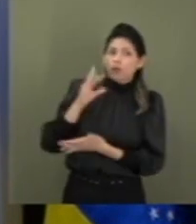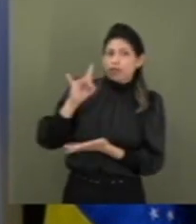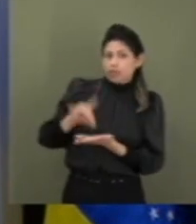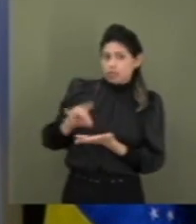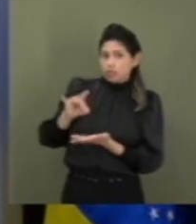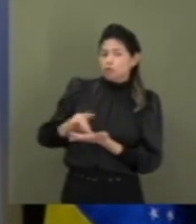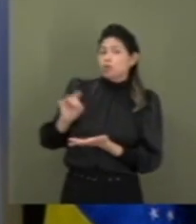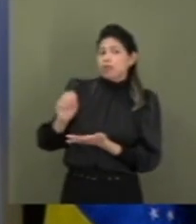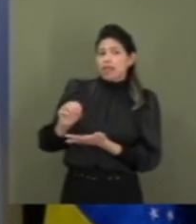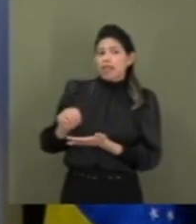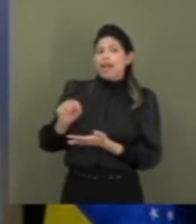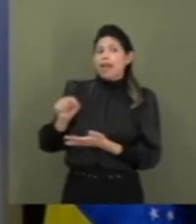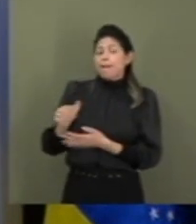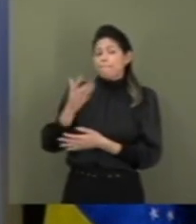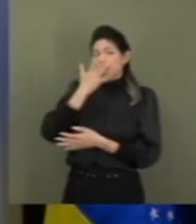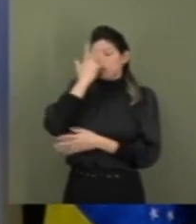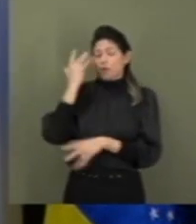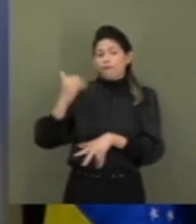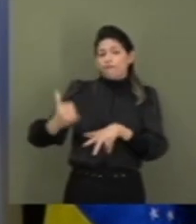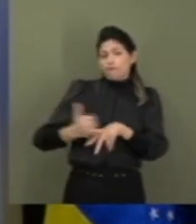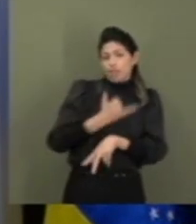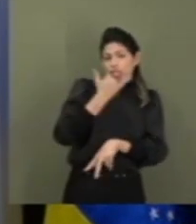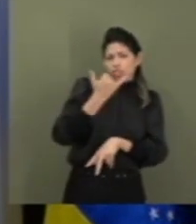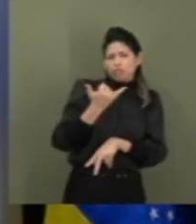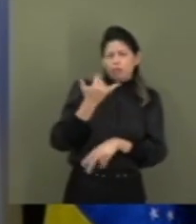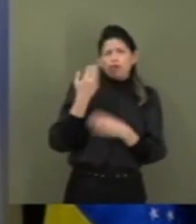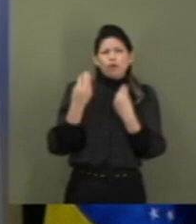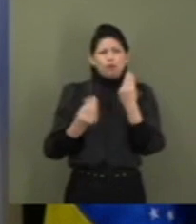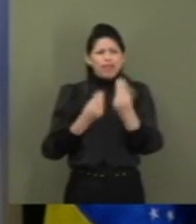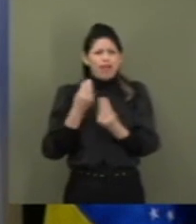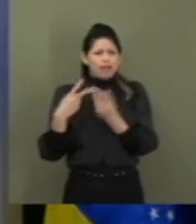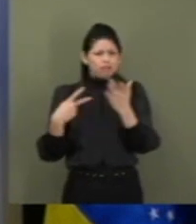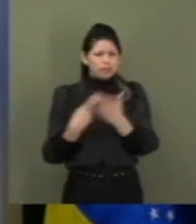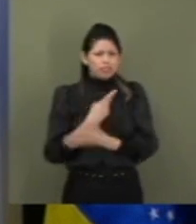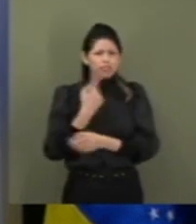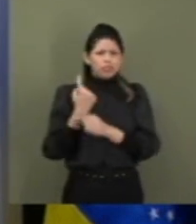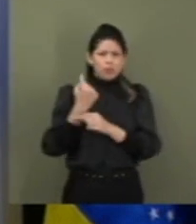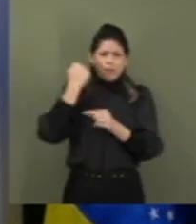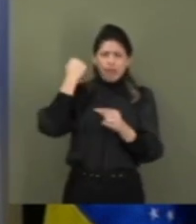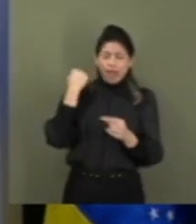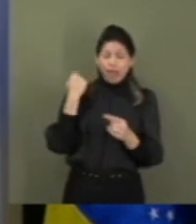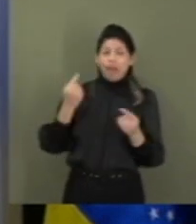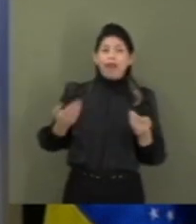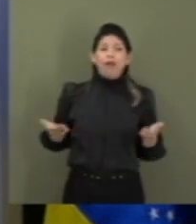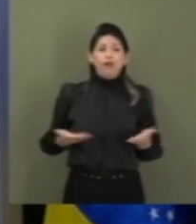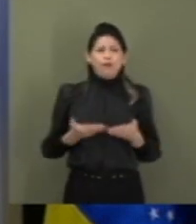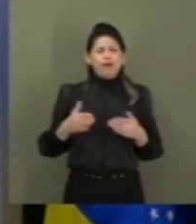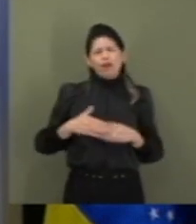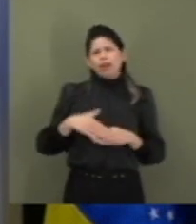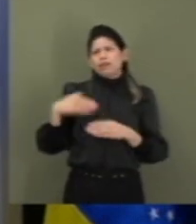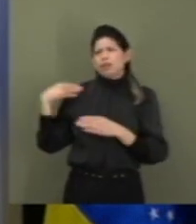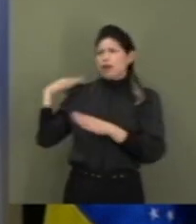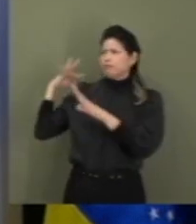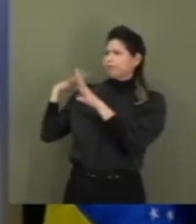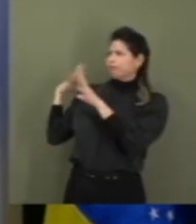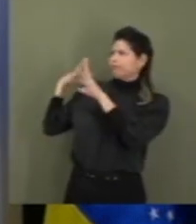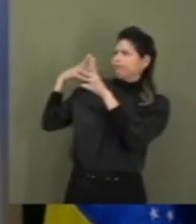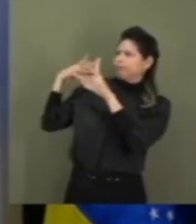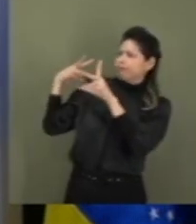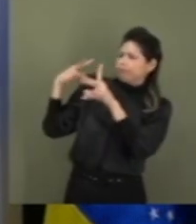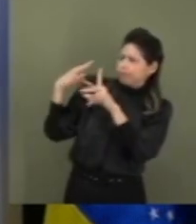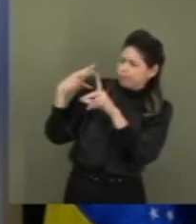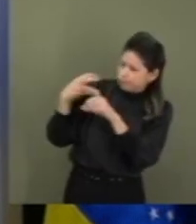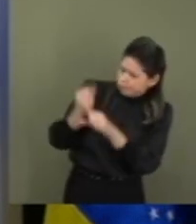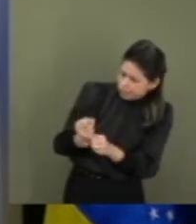vítimas daquele abuso. E agora, mais de 50 anos depois, voltamos